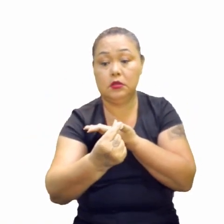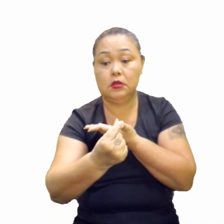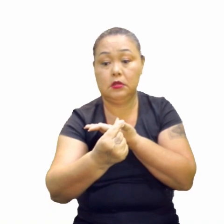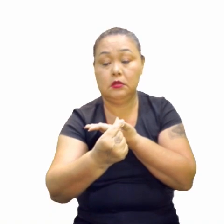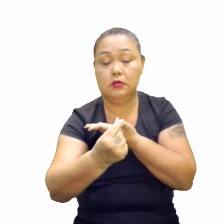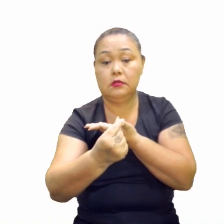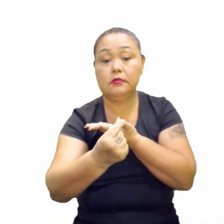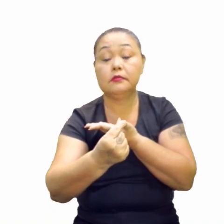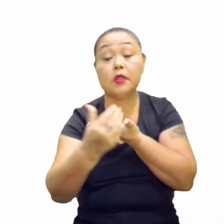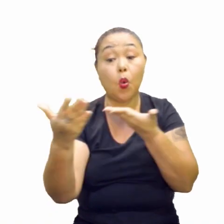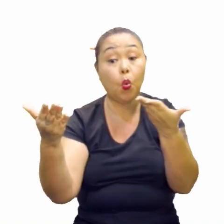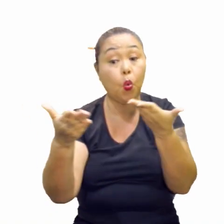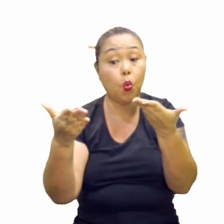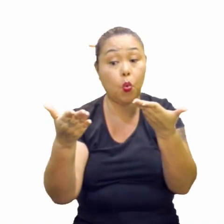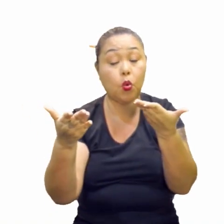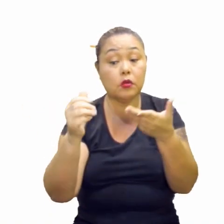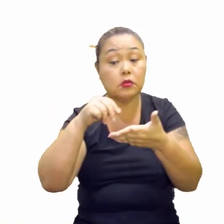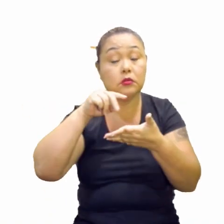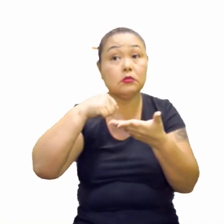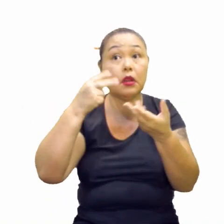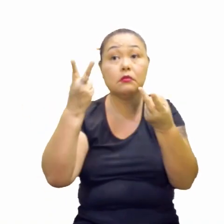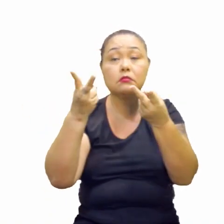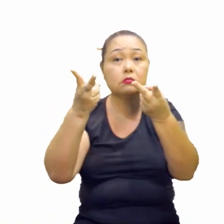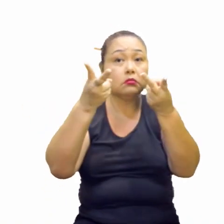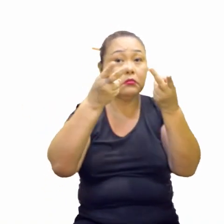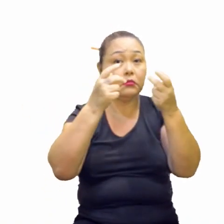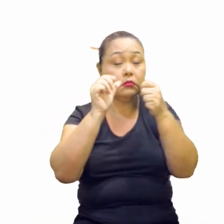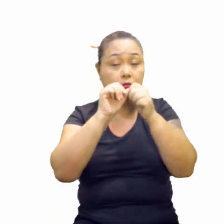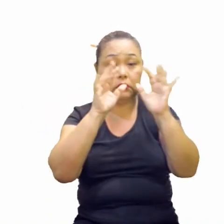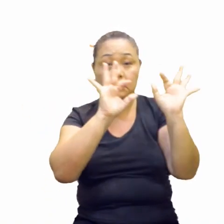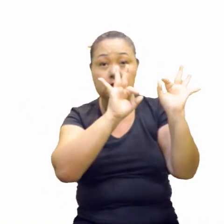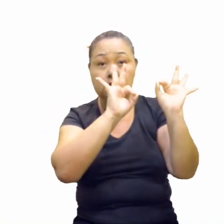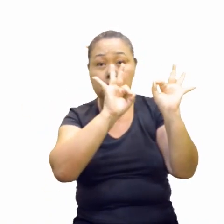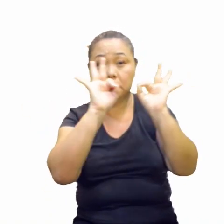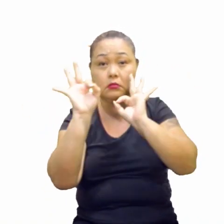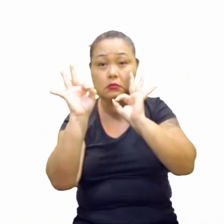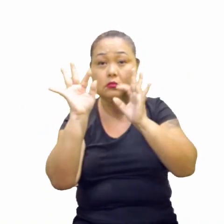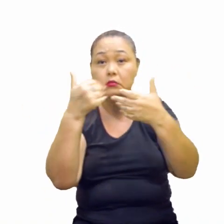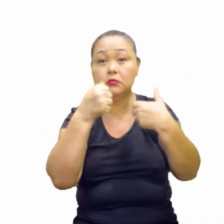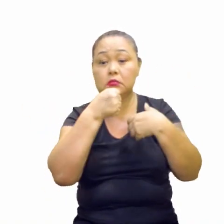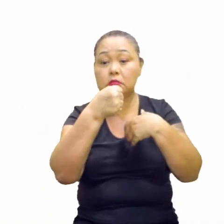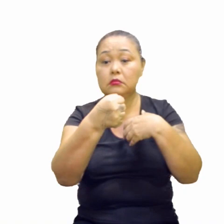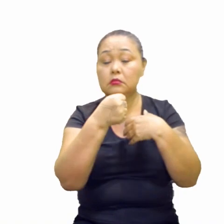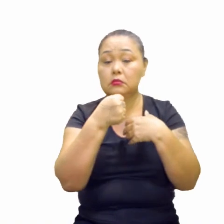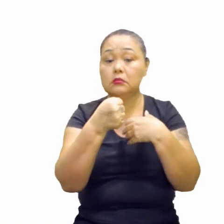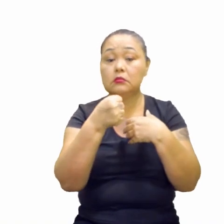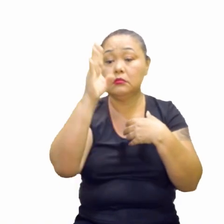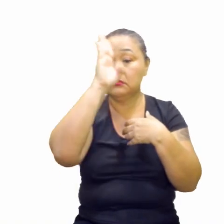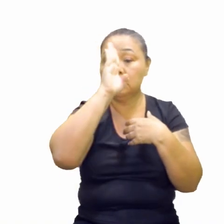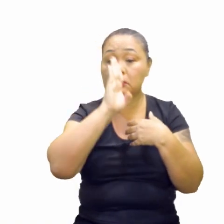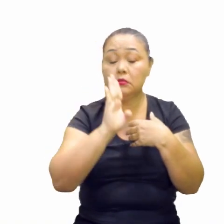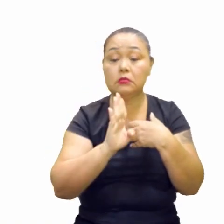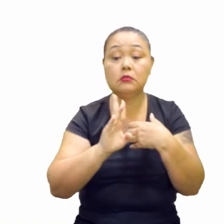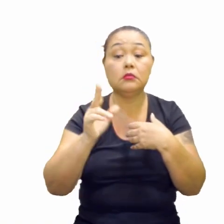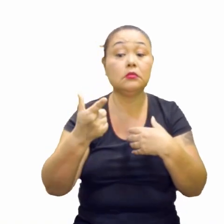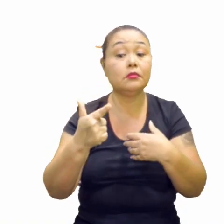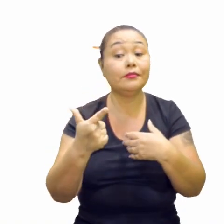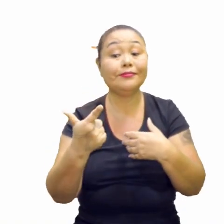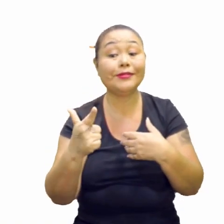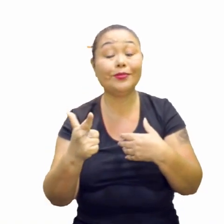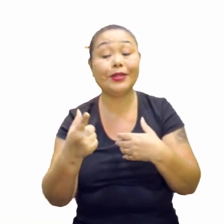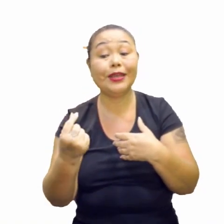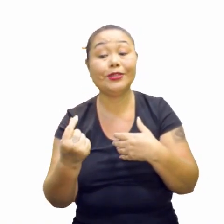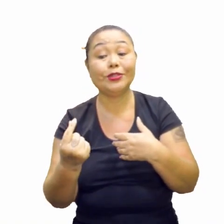Hoje, pela leitura que eu tenho, pelo que eu tenho acompanhado no noticiário, o Brasil não tem dinheiro.